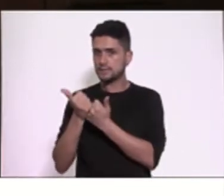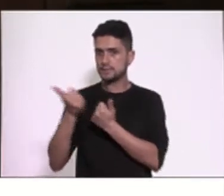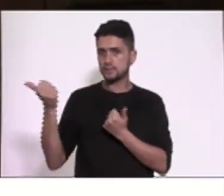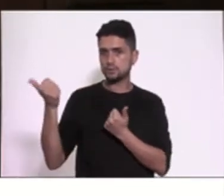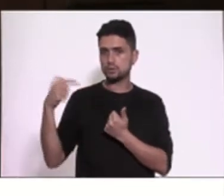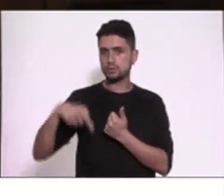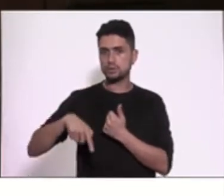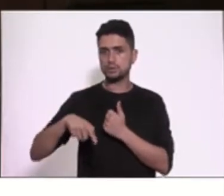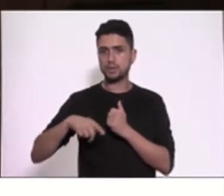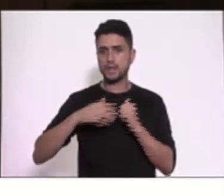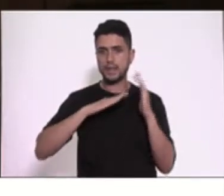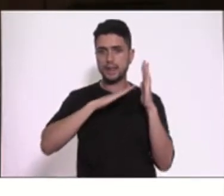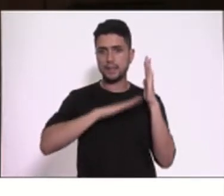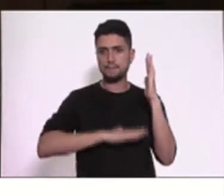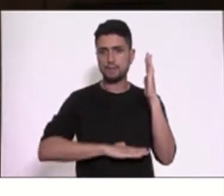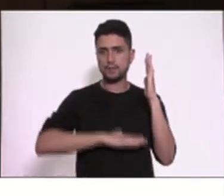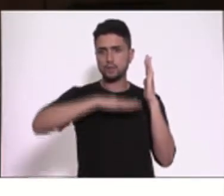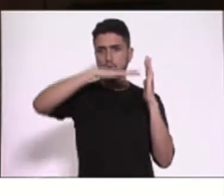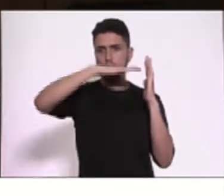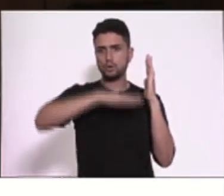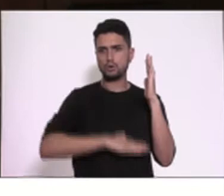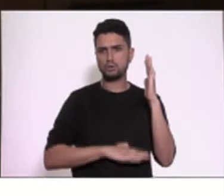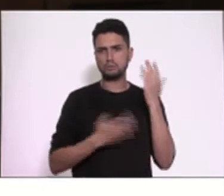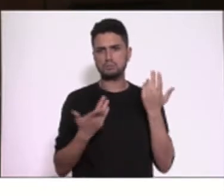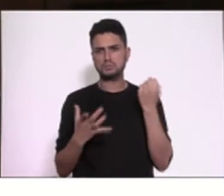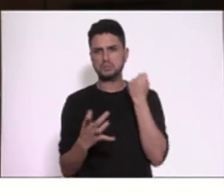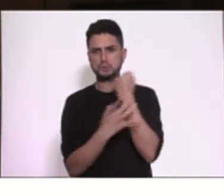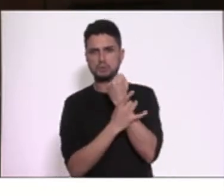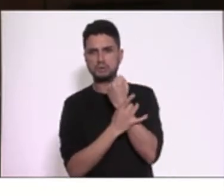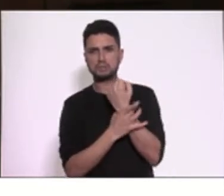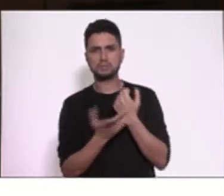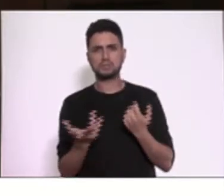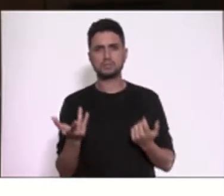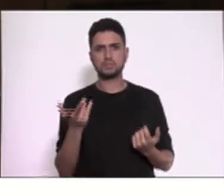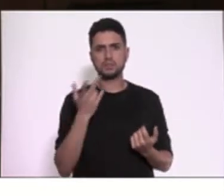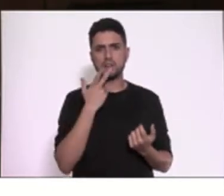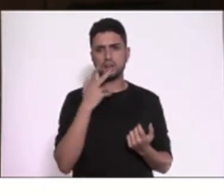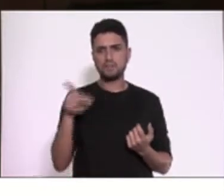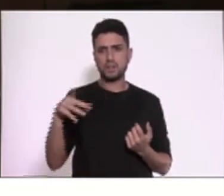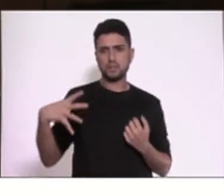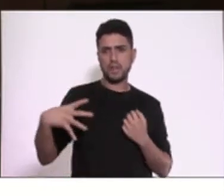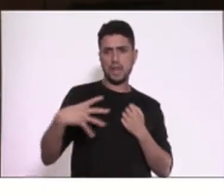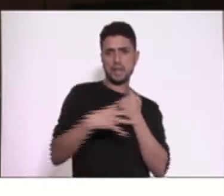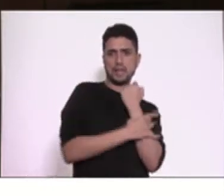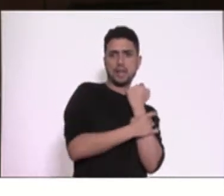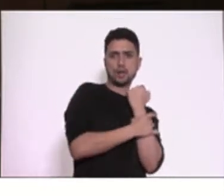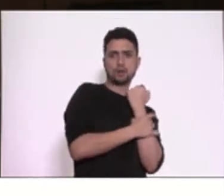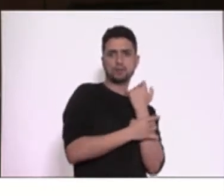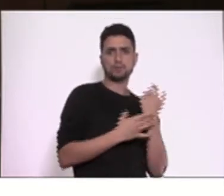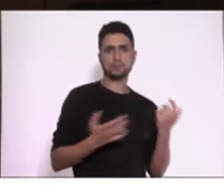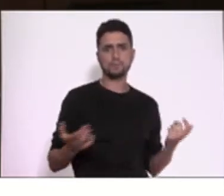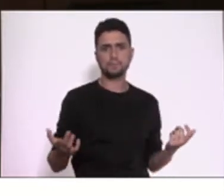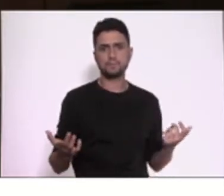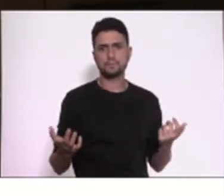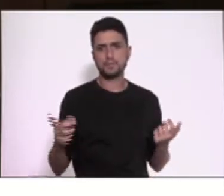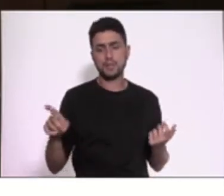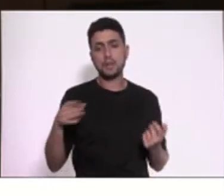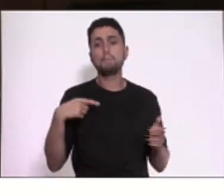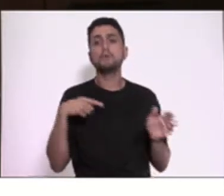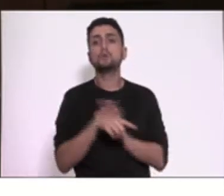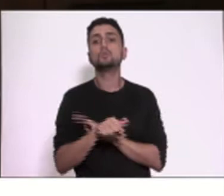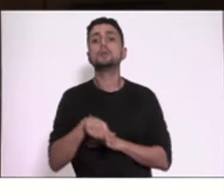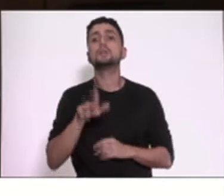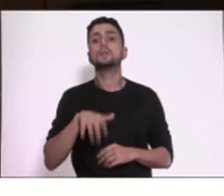de elevador, um segurança, não me lembro, dizendo que ele abarrou. Na hora que foi perguntado quem era essa pessoa, ela se recusou a